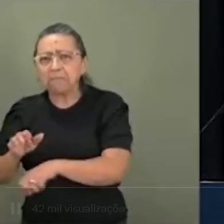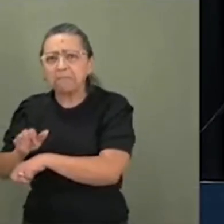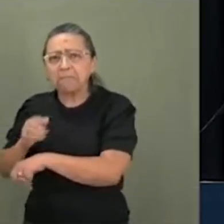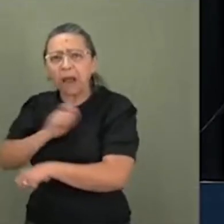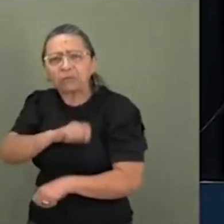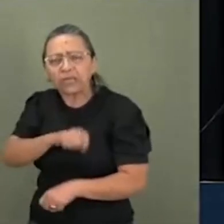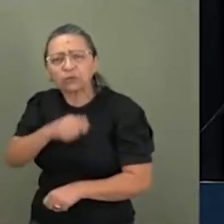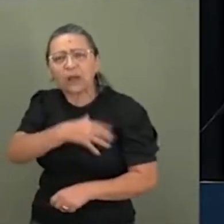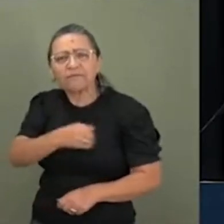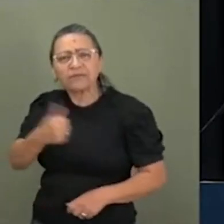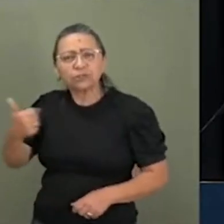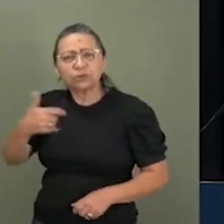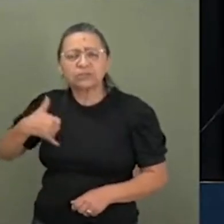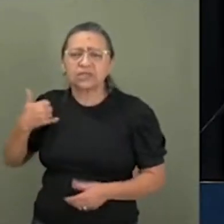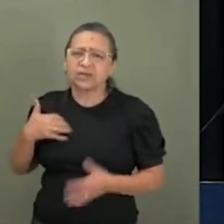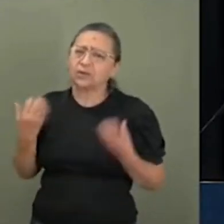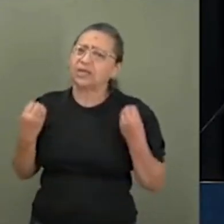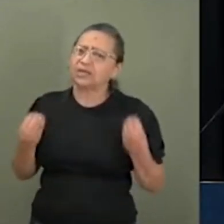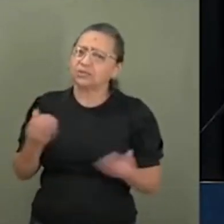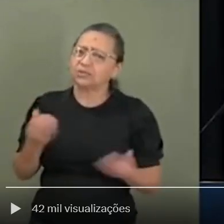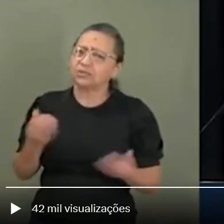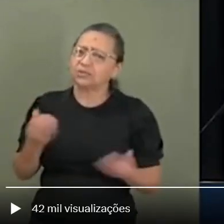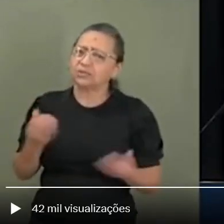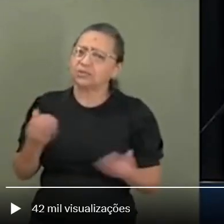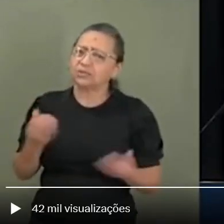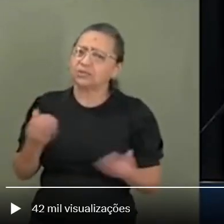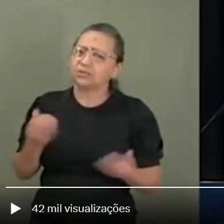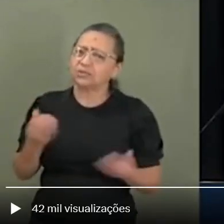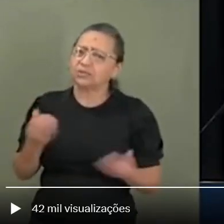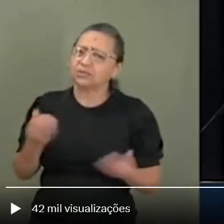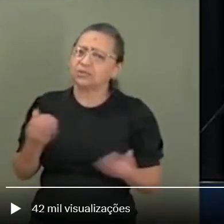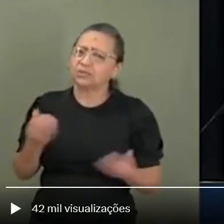qual o limite da Maldade De Ministro do Supremo